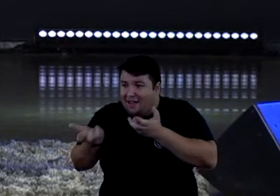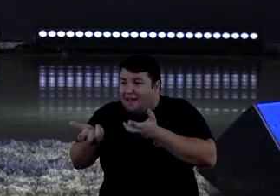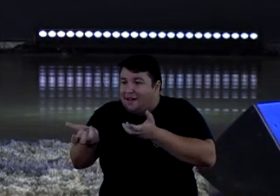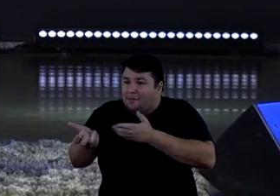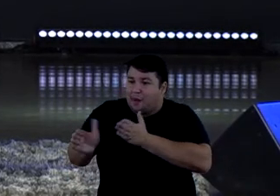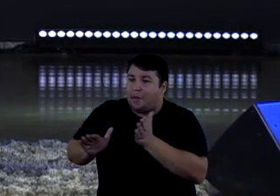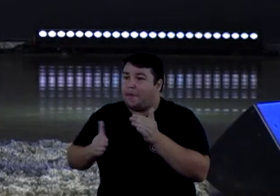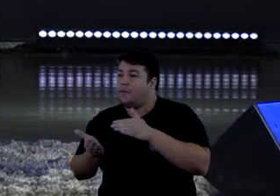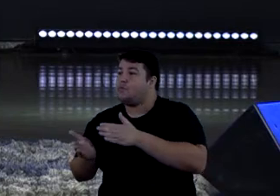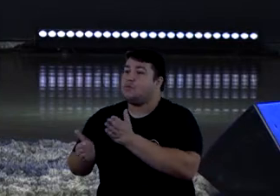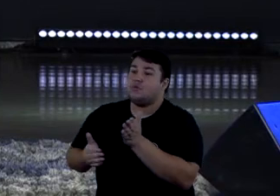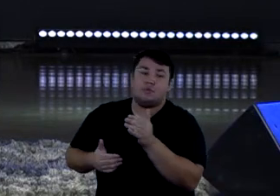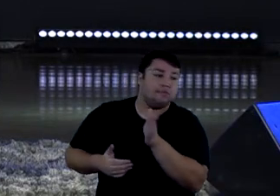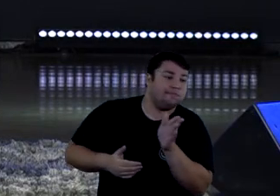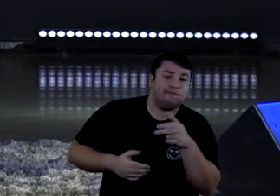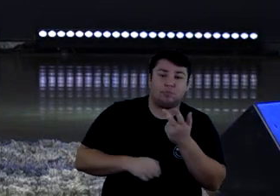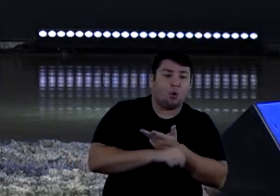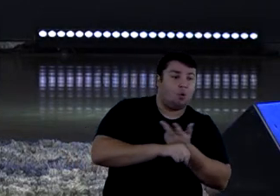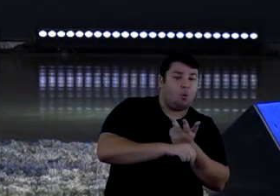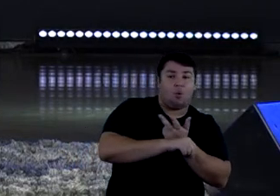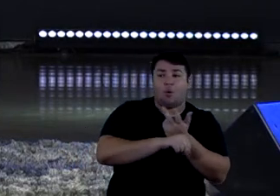pela casa, né?